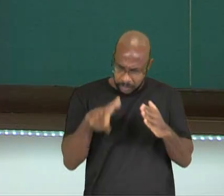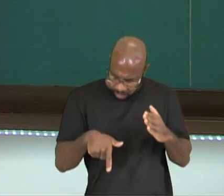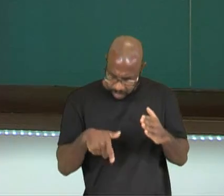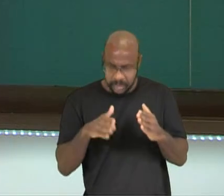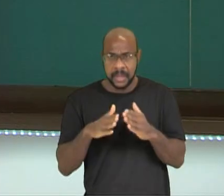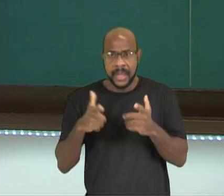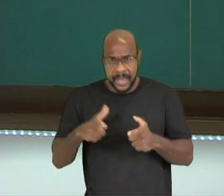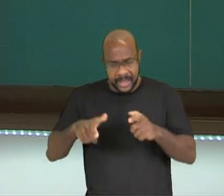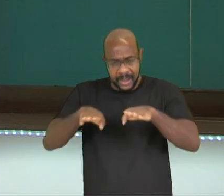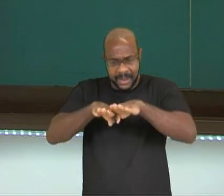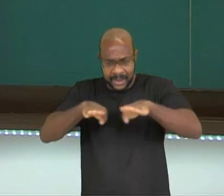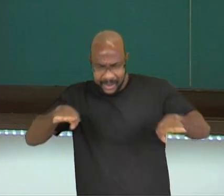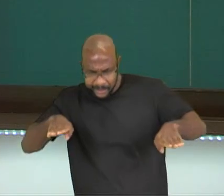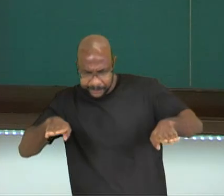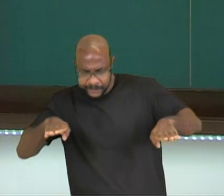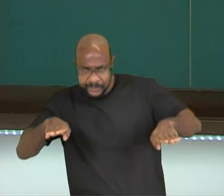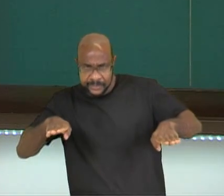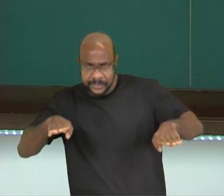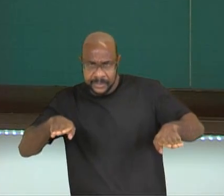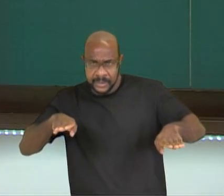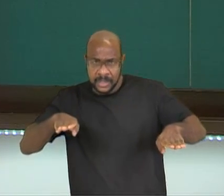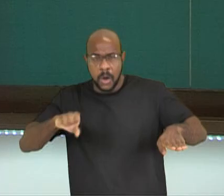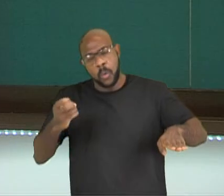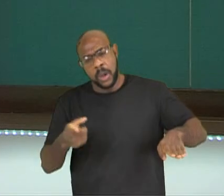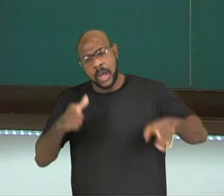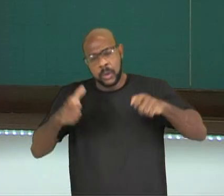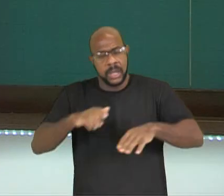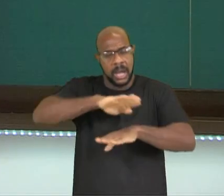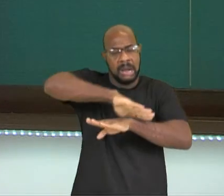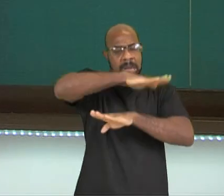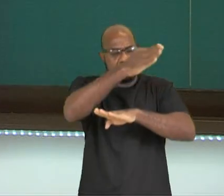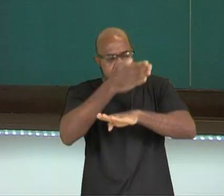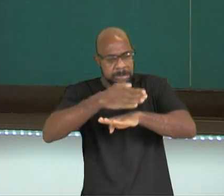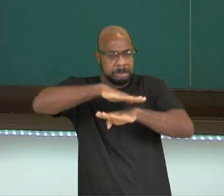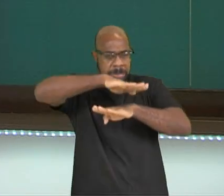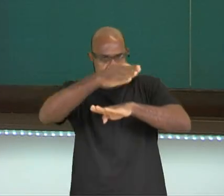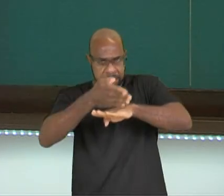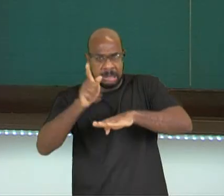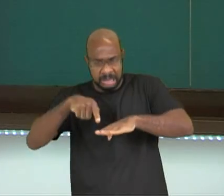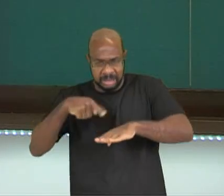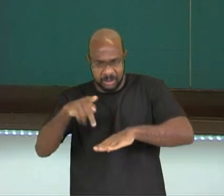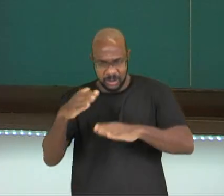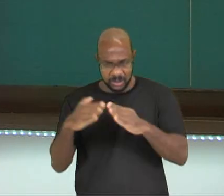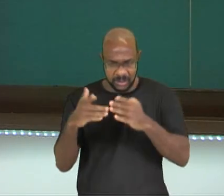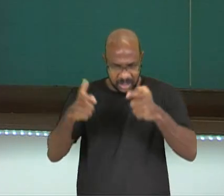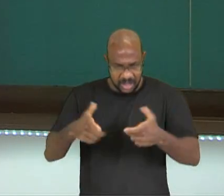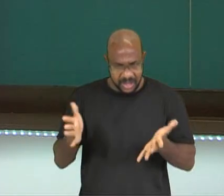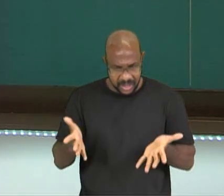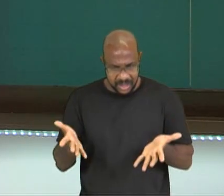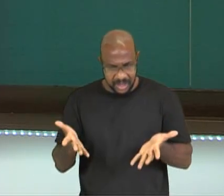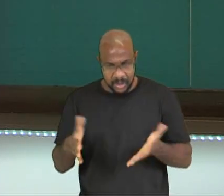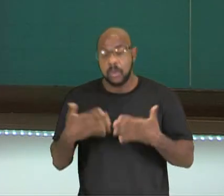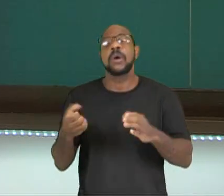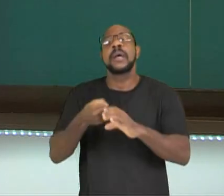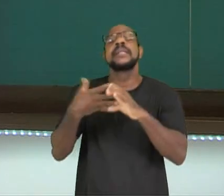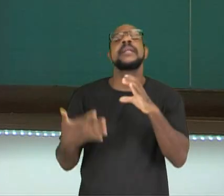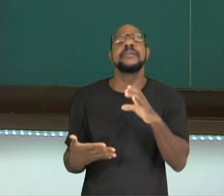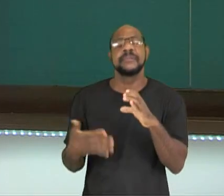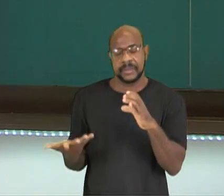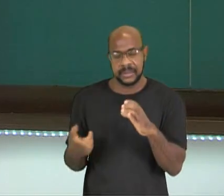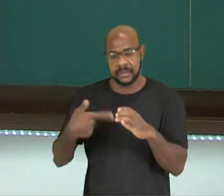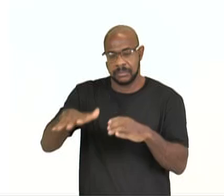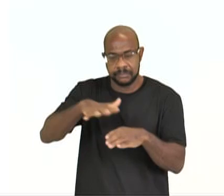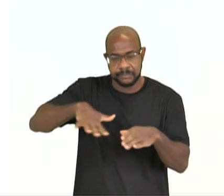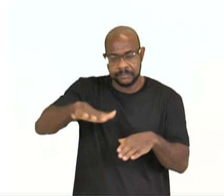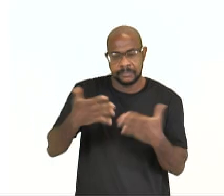É uma área mais plana? É uma área cheia de ondulações? Que características tem aí onde você está? Por que